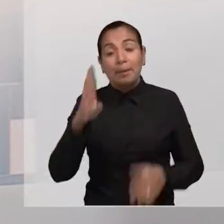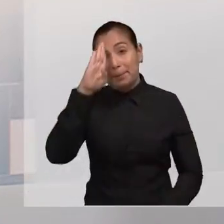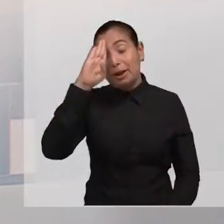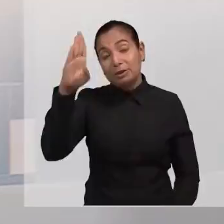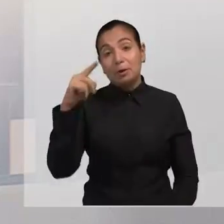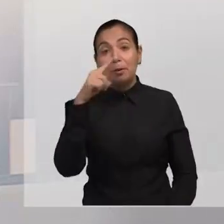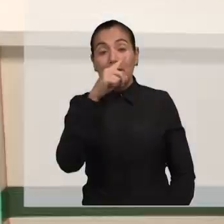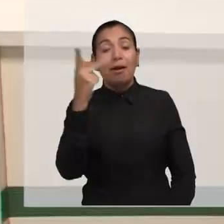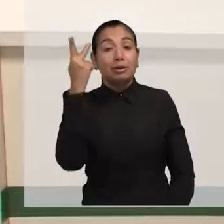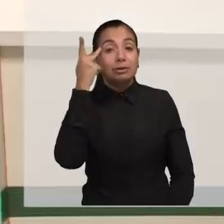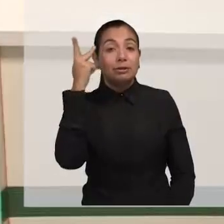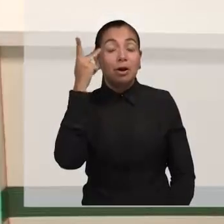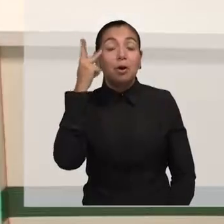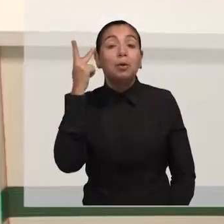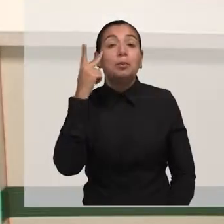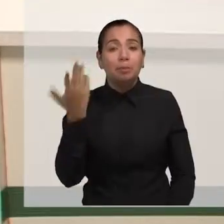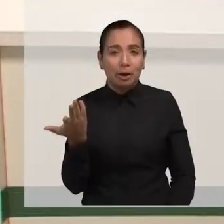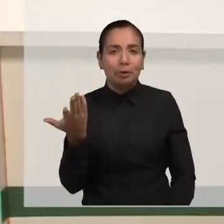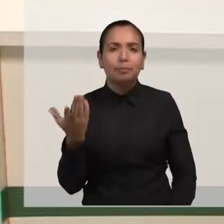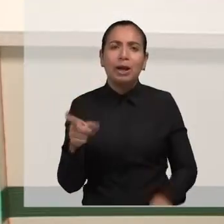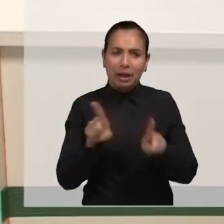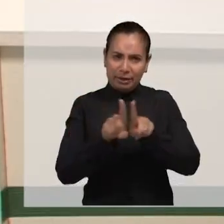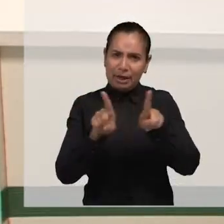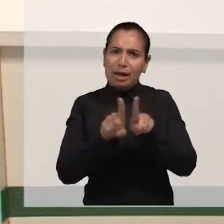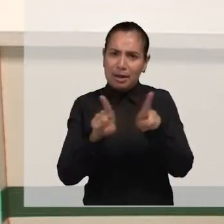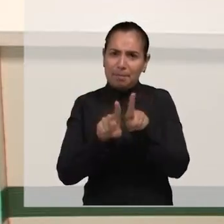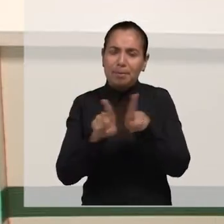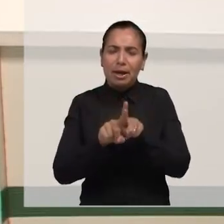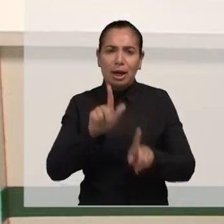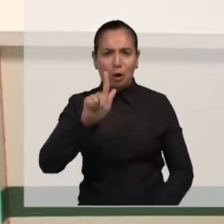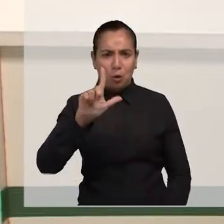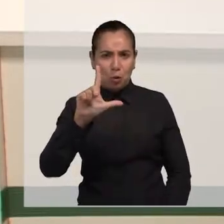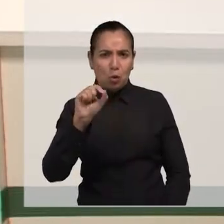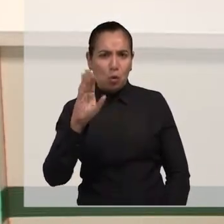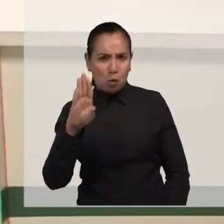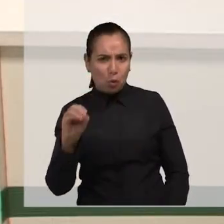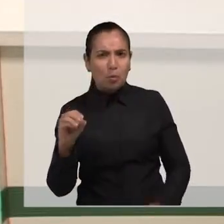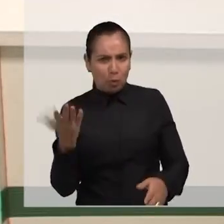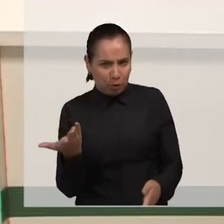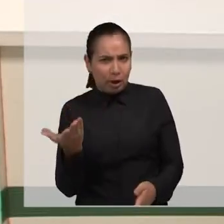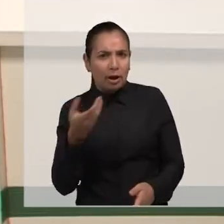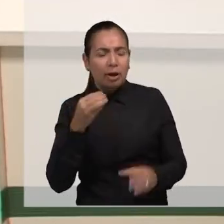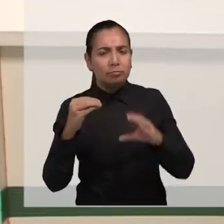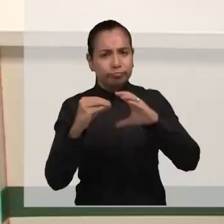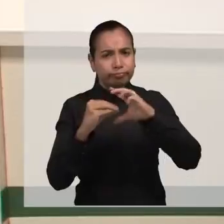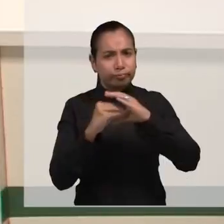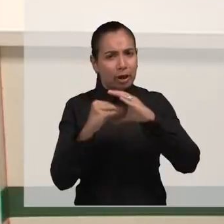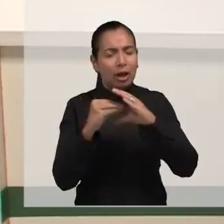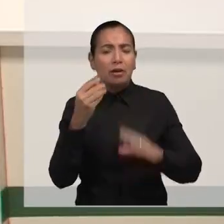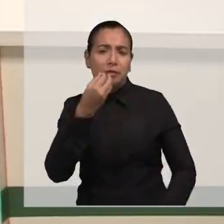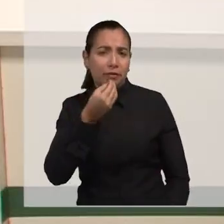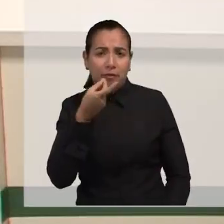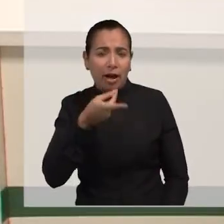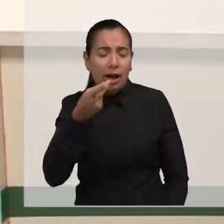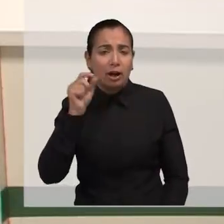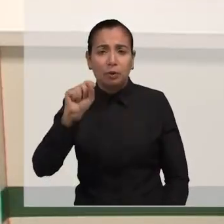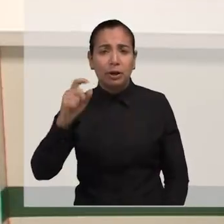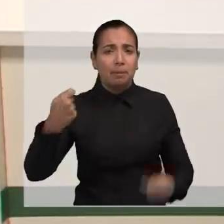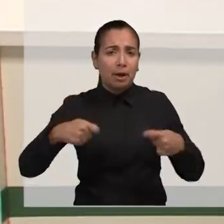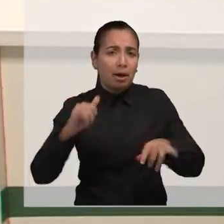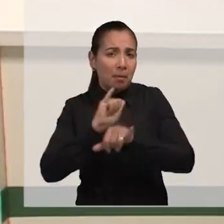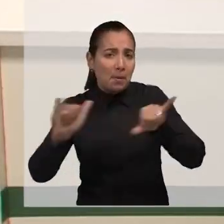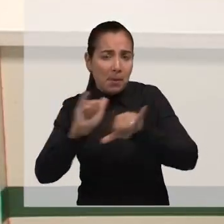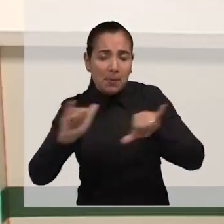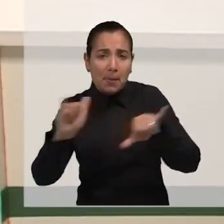mas vai a justiça a Rede Globo Televisão. A Rede Globo Televisão fez um texto de apresentação da candidatura dele, eu que critico tanto